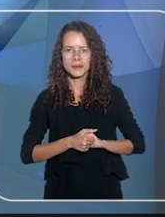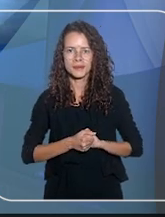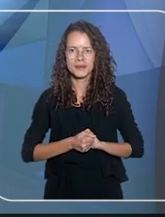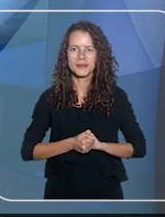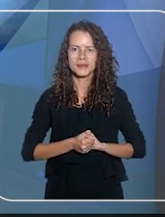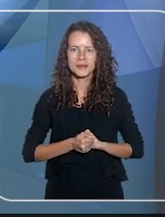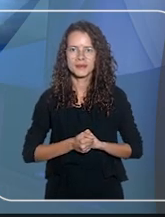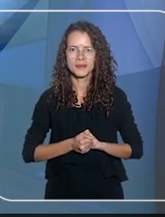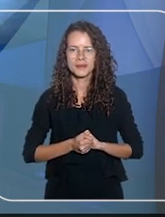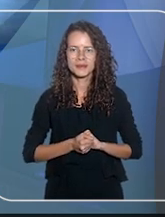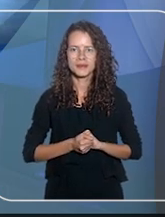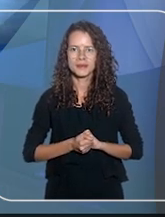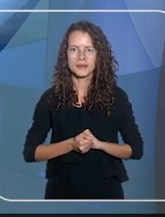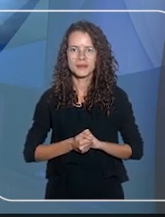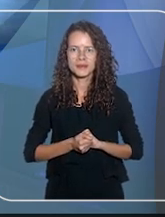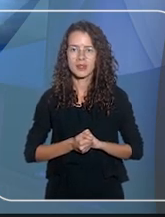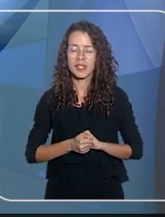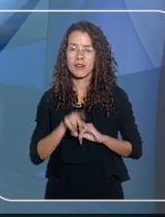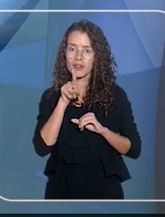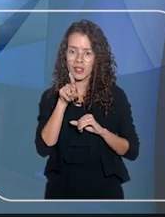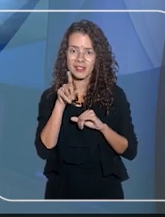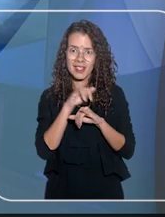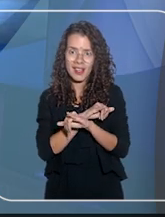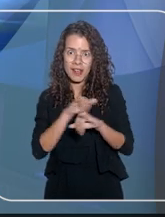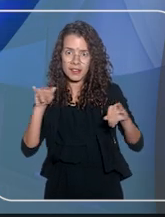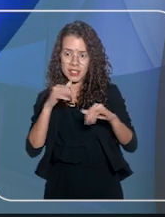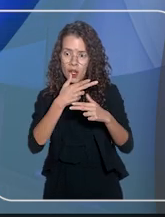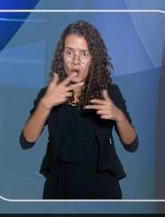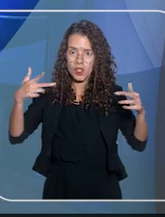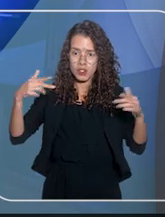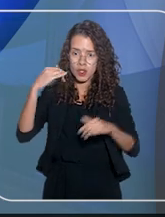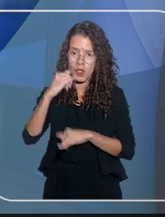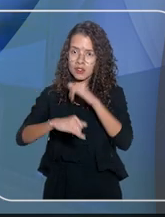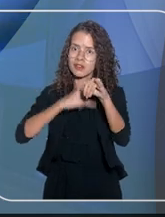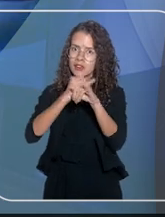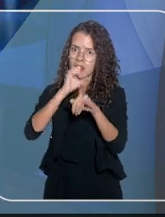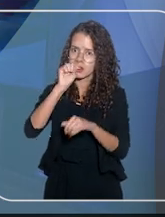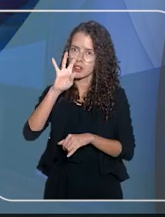controlar o resultado de apostas esportivas. Você confere